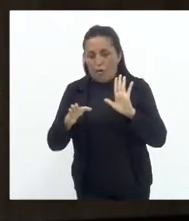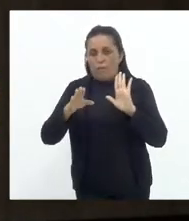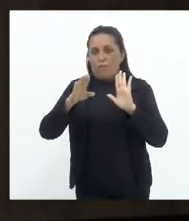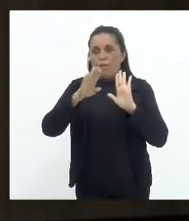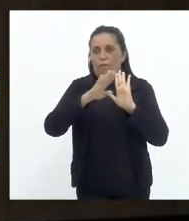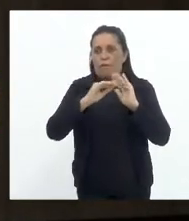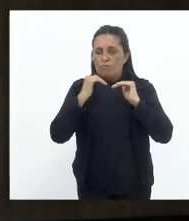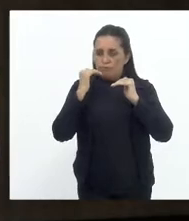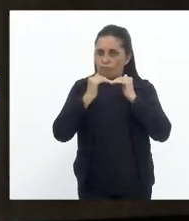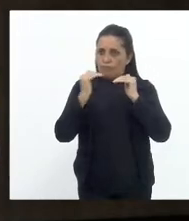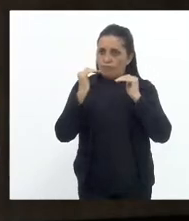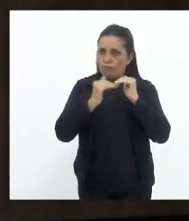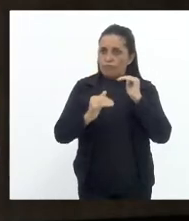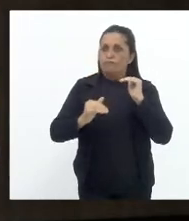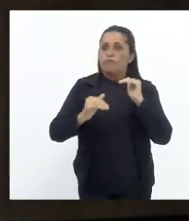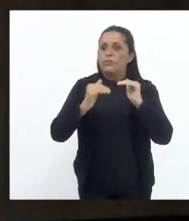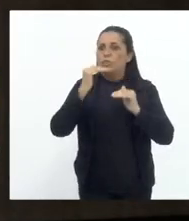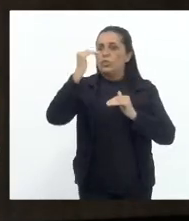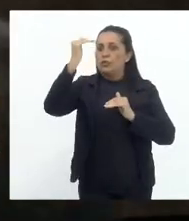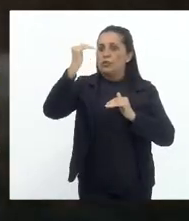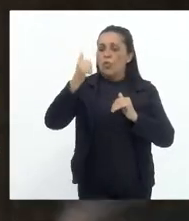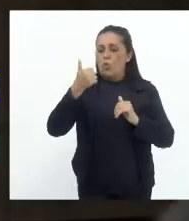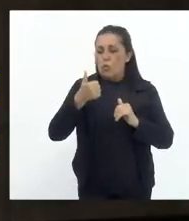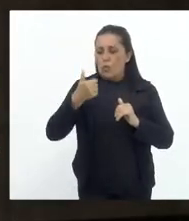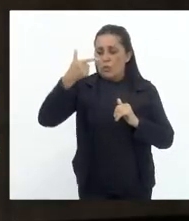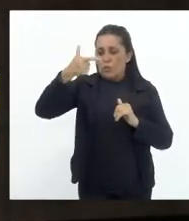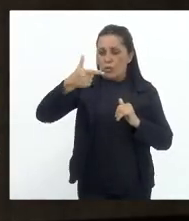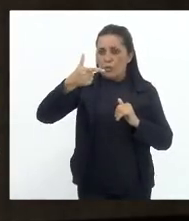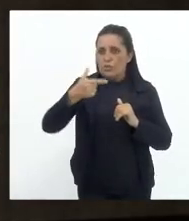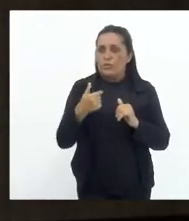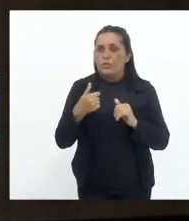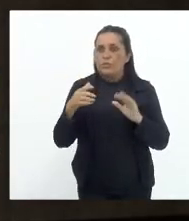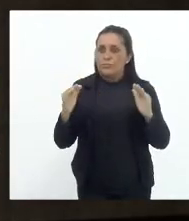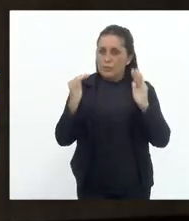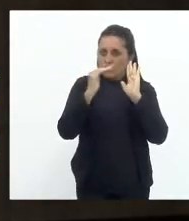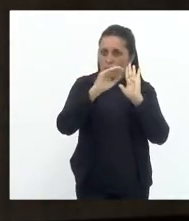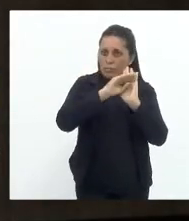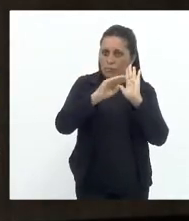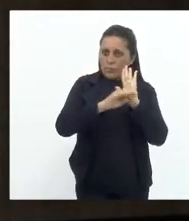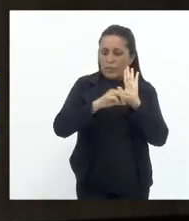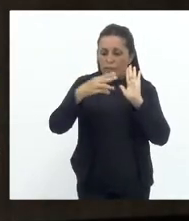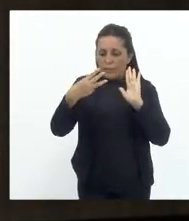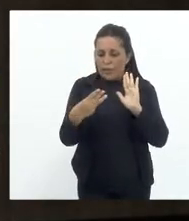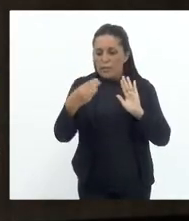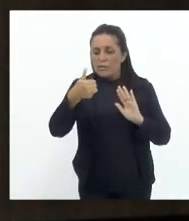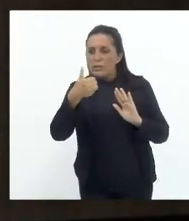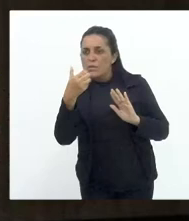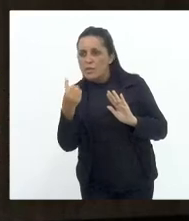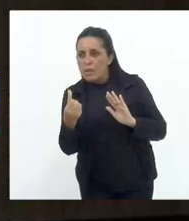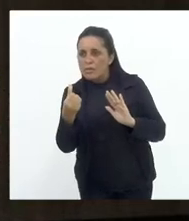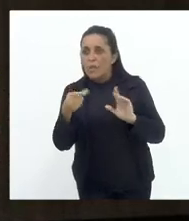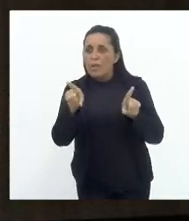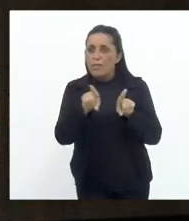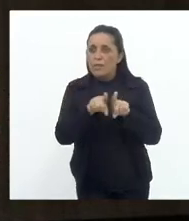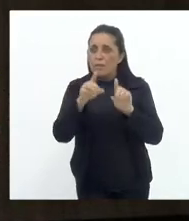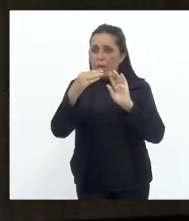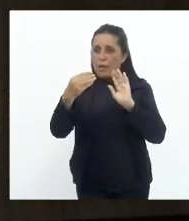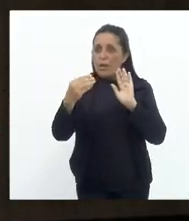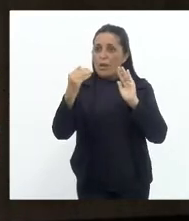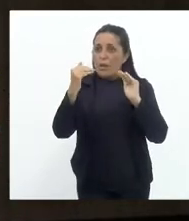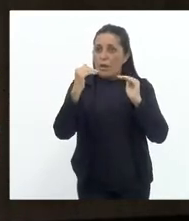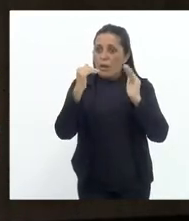favorável com subemenda à emenda seis pela prejudicar habilidade as emendas 3:16 elemento da